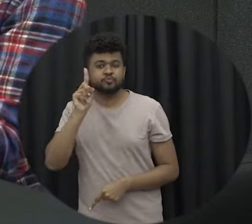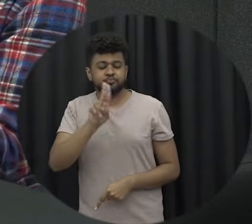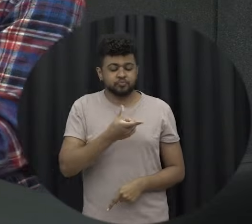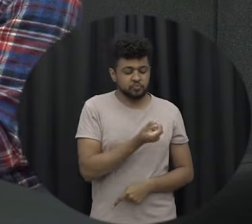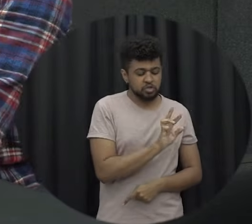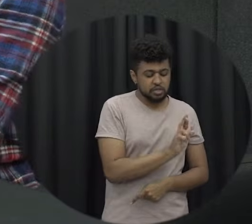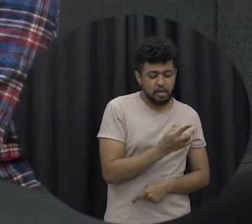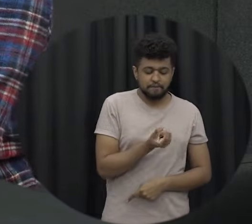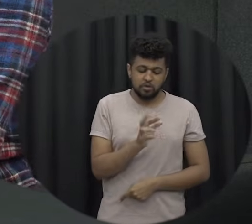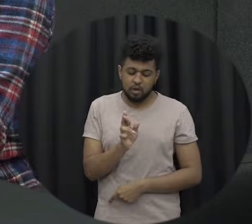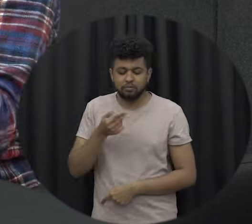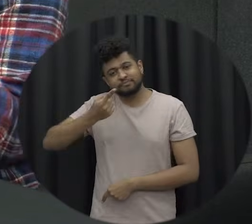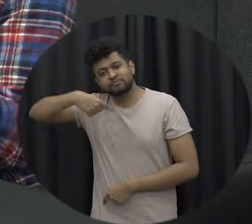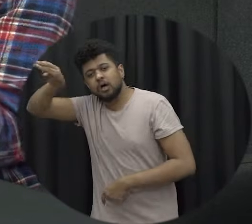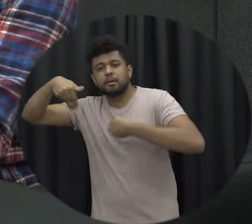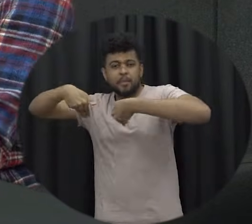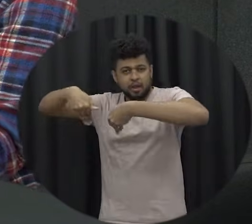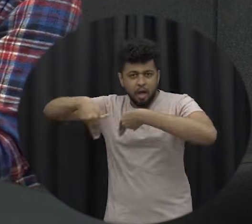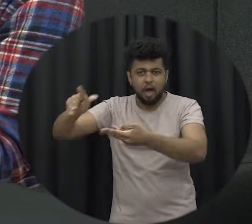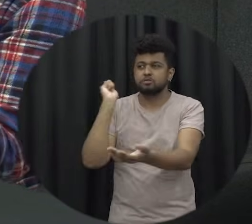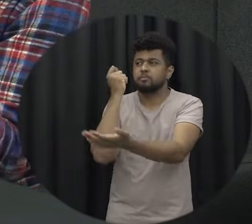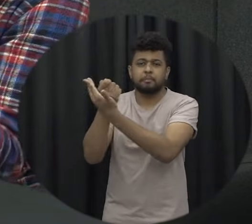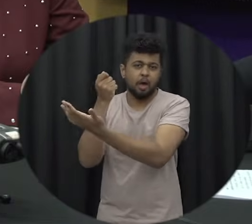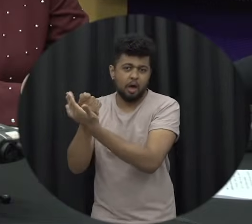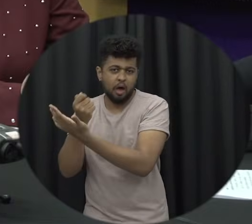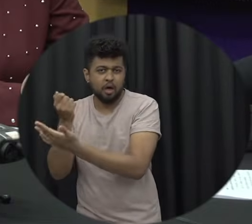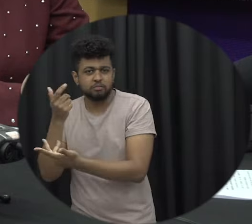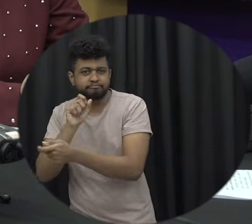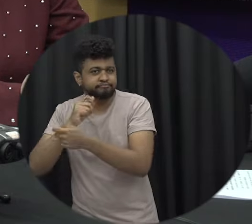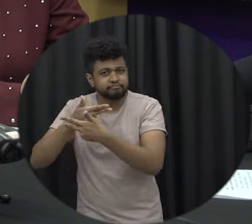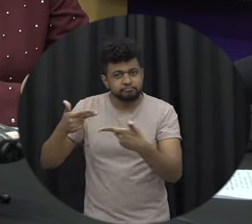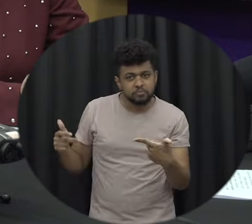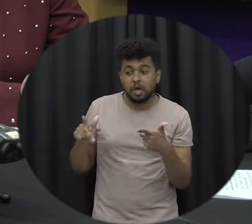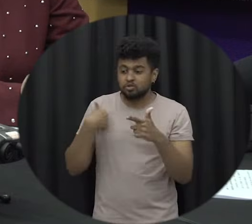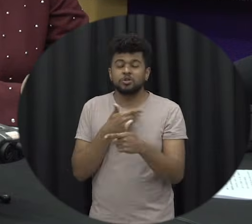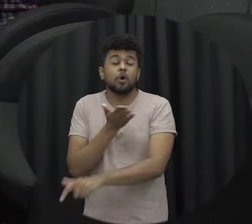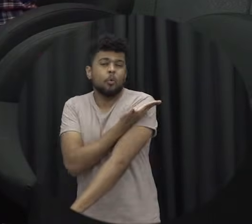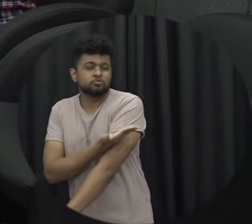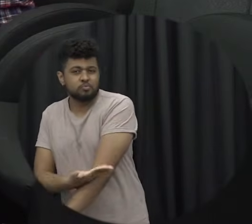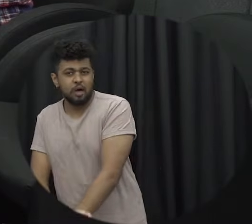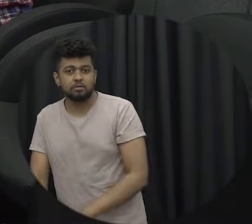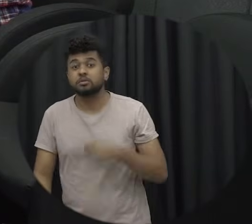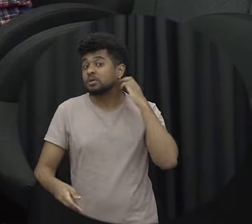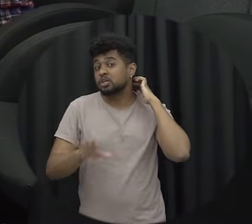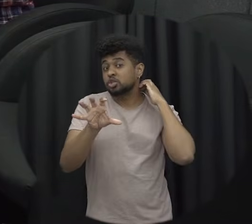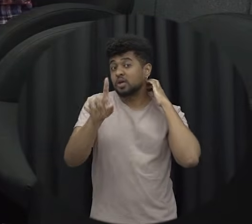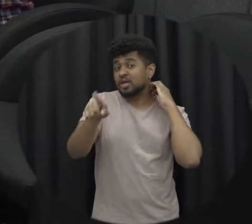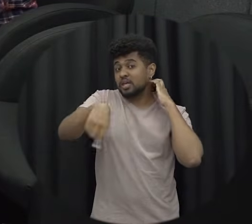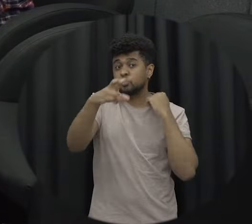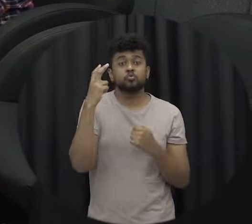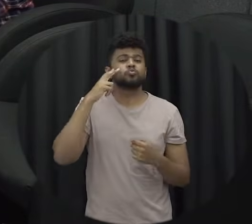supermercado, pagar a conta e tudo mais. Então, da mesma forma, eles no dia a dia pode ser que determinados conjuntos